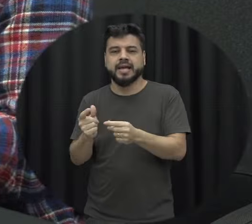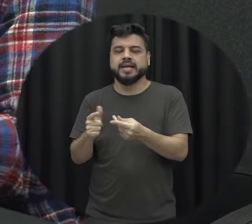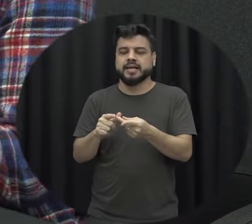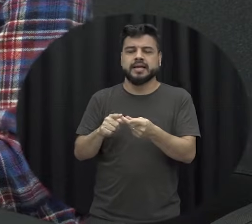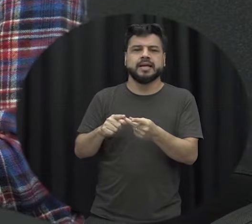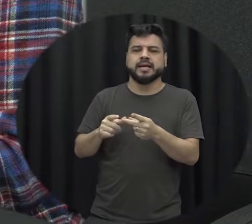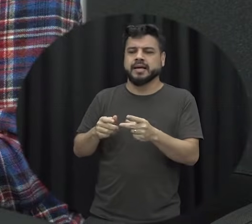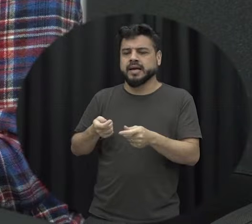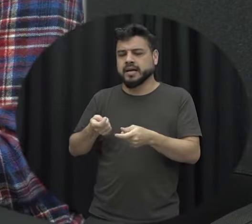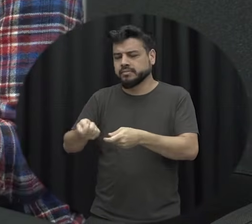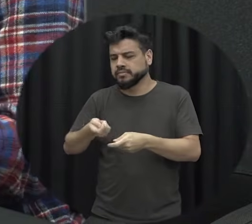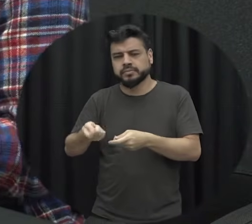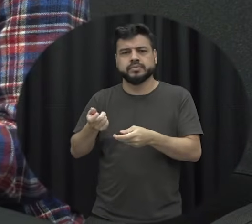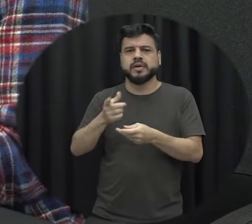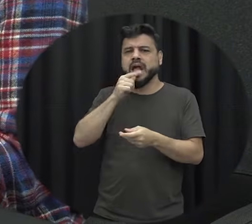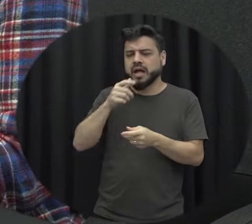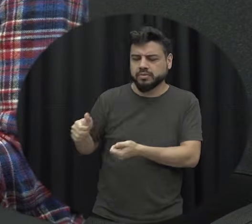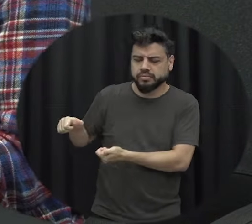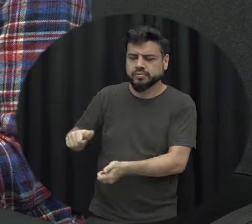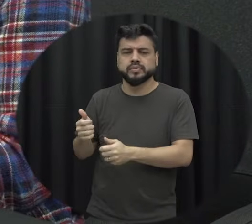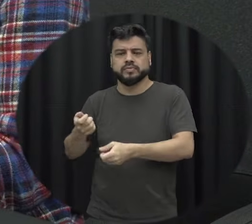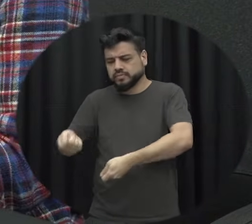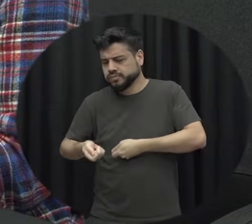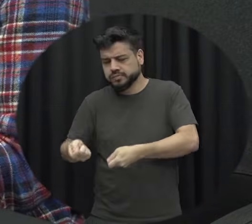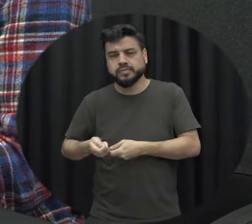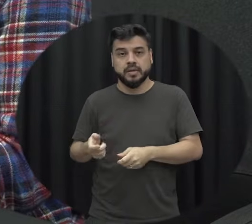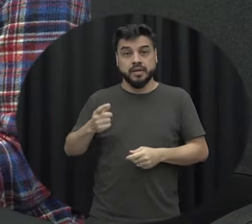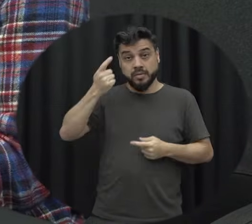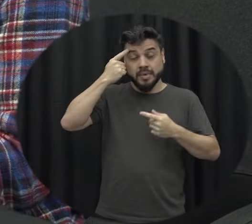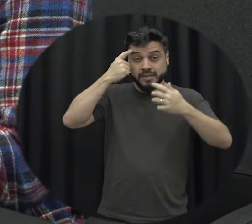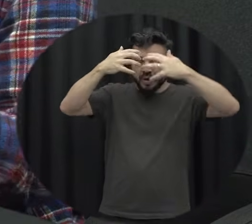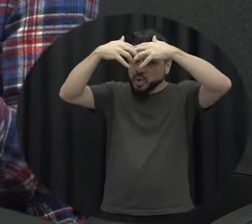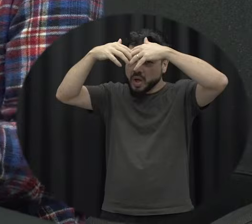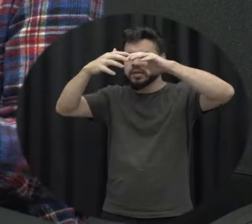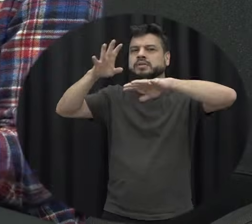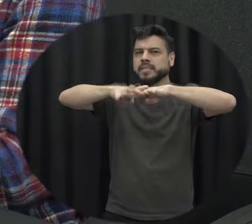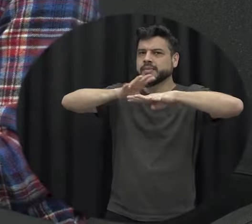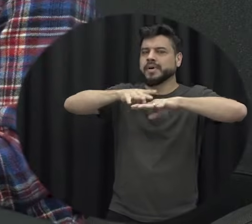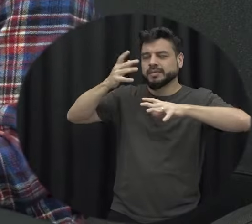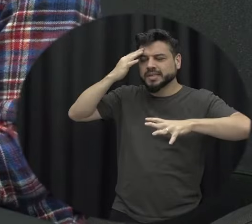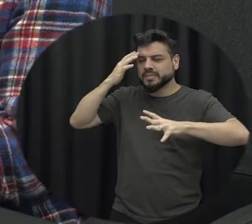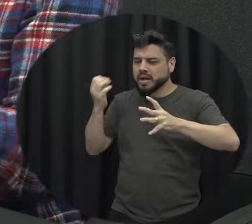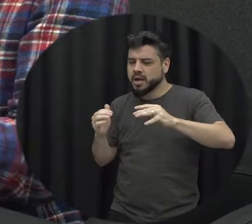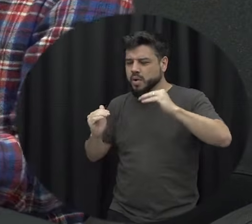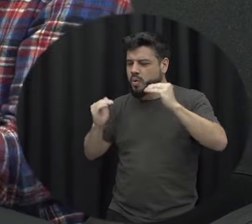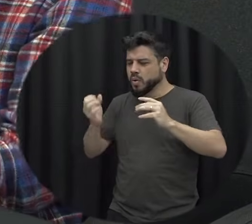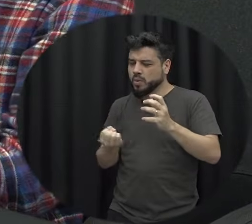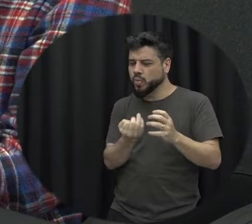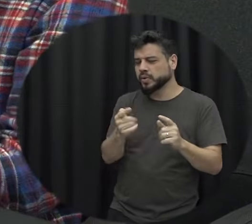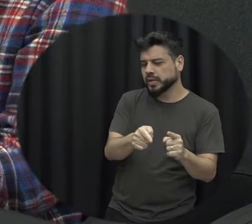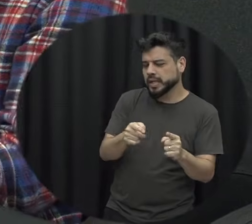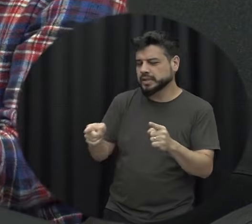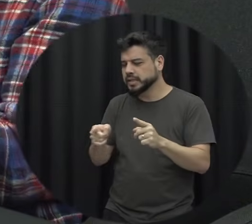que eu coloco para fazer um concreto? Isso tem todo um raciocínio matemático, né, para ser feito. Então, os pesquisadores